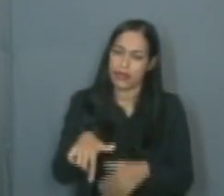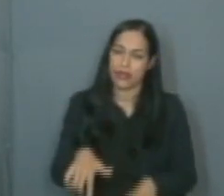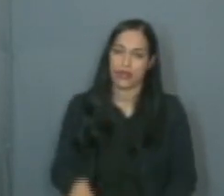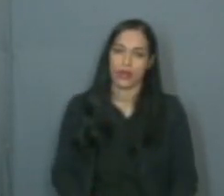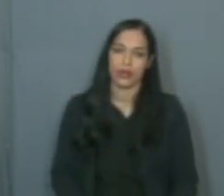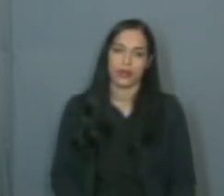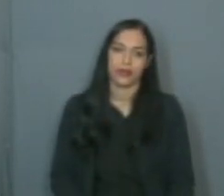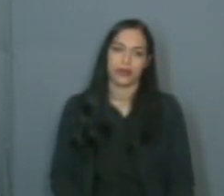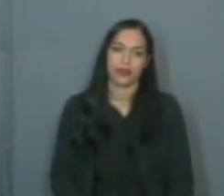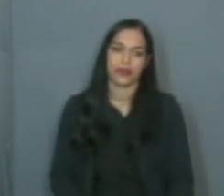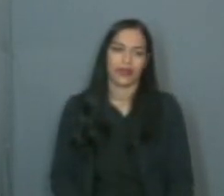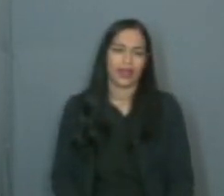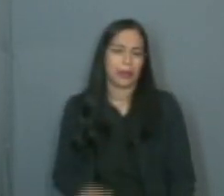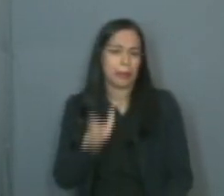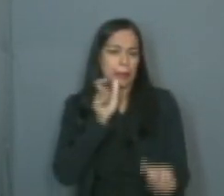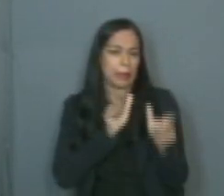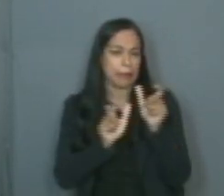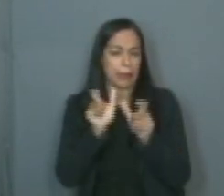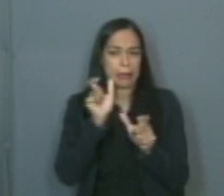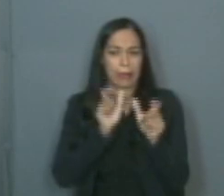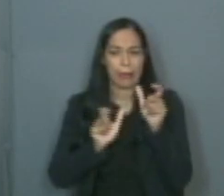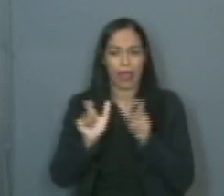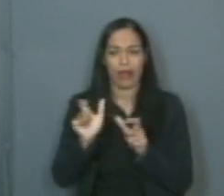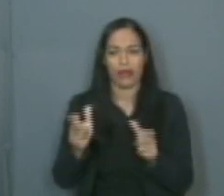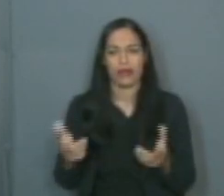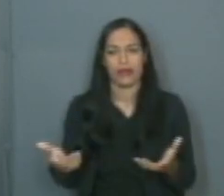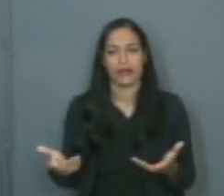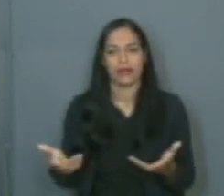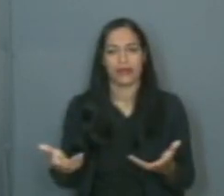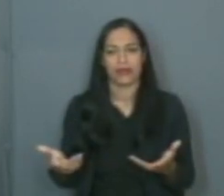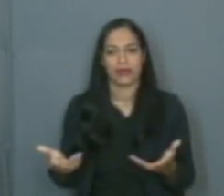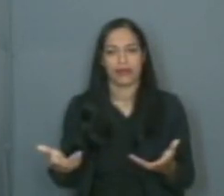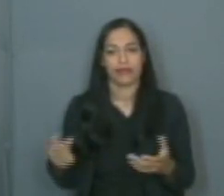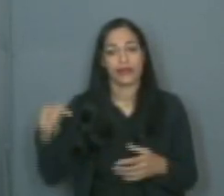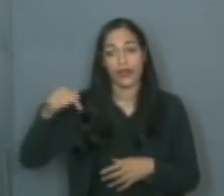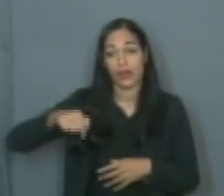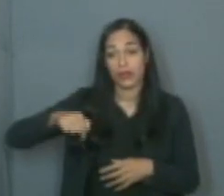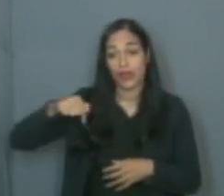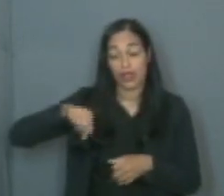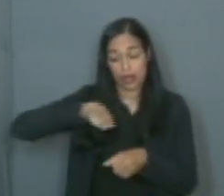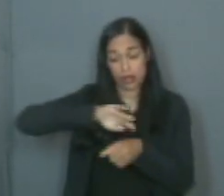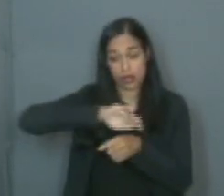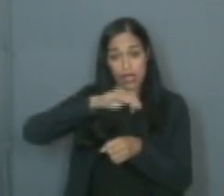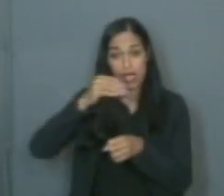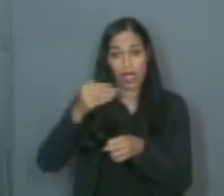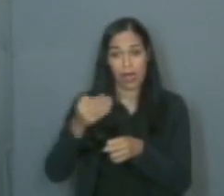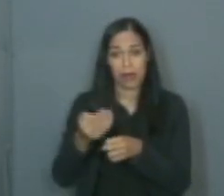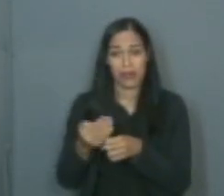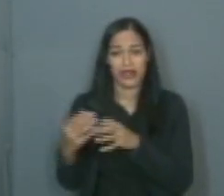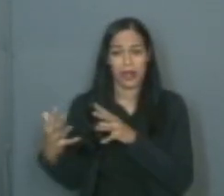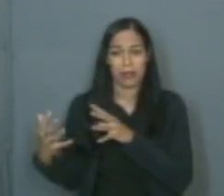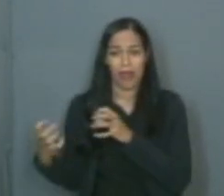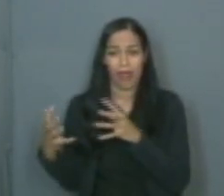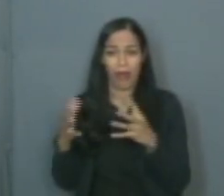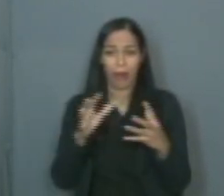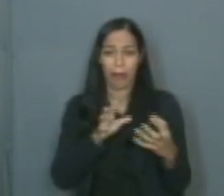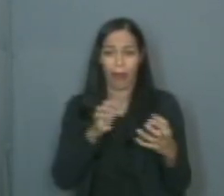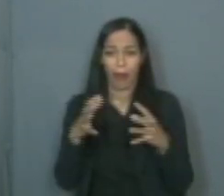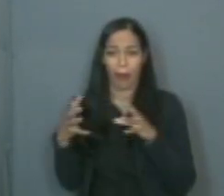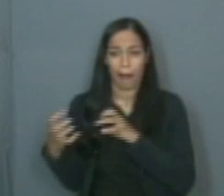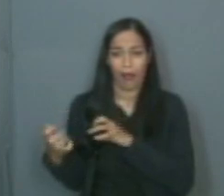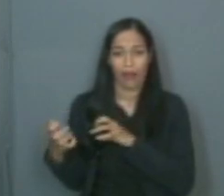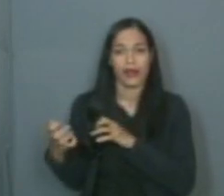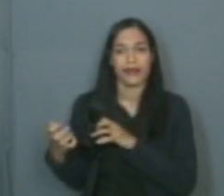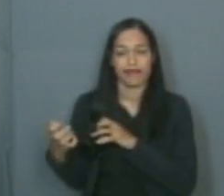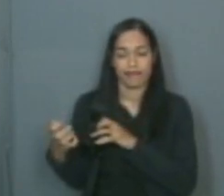nós estamos com muita hostilidade. Estamos aqui nessa casa brigando muito.